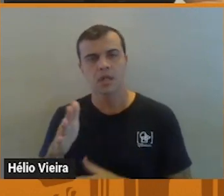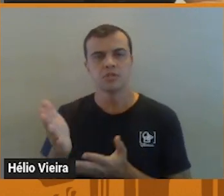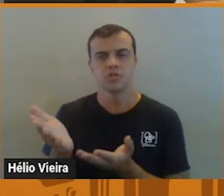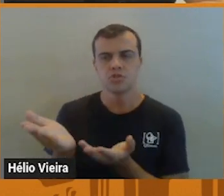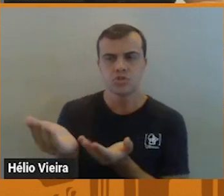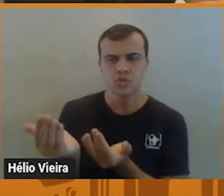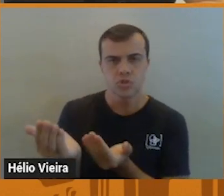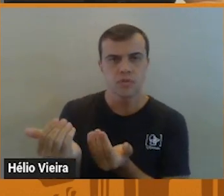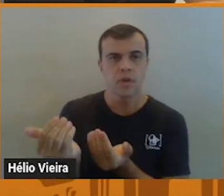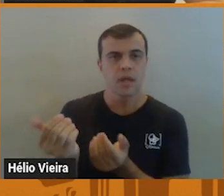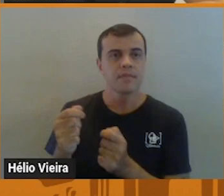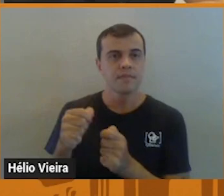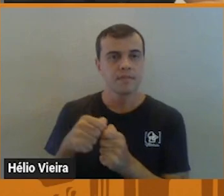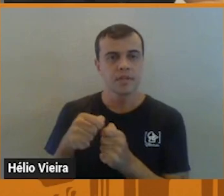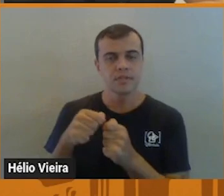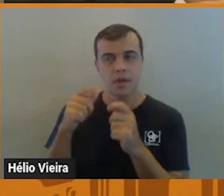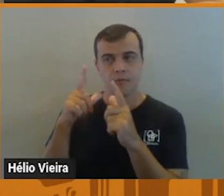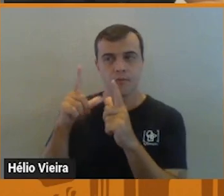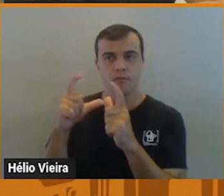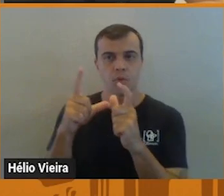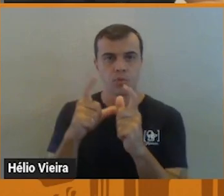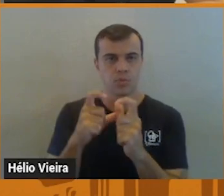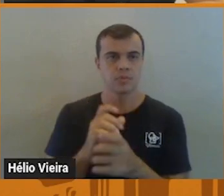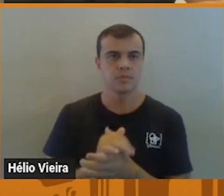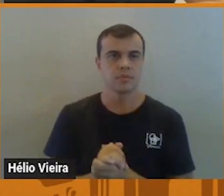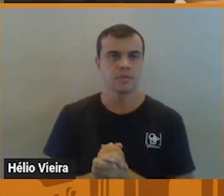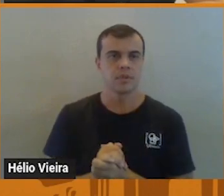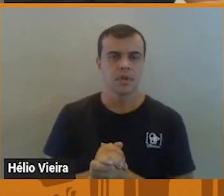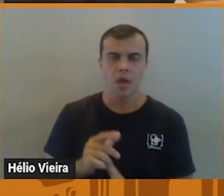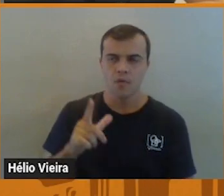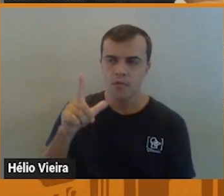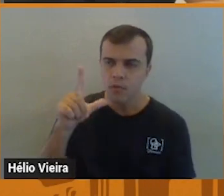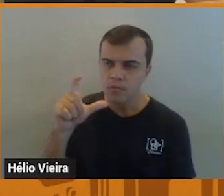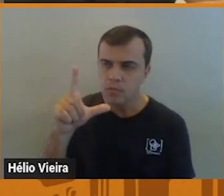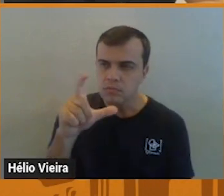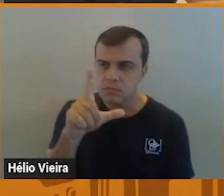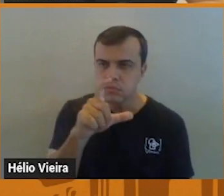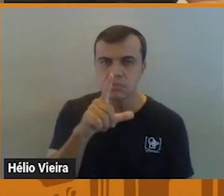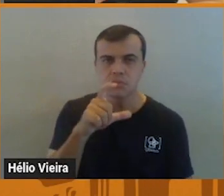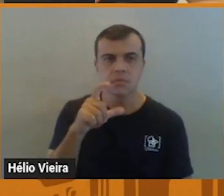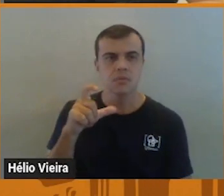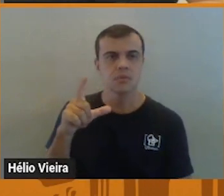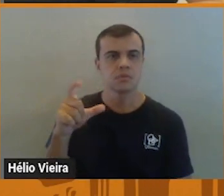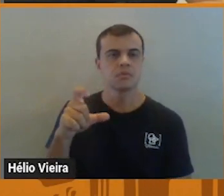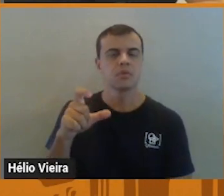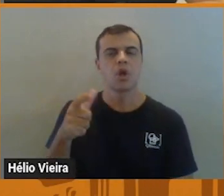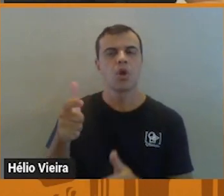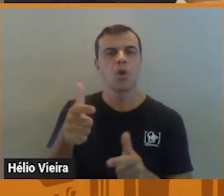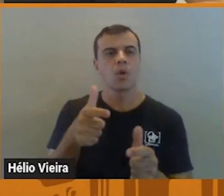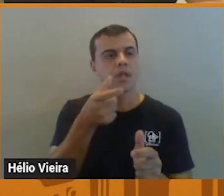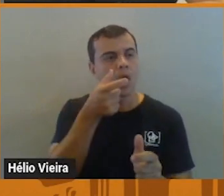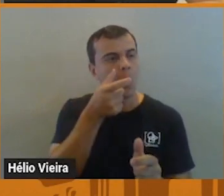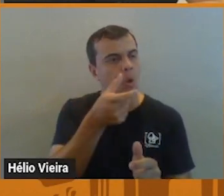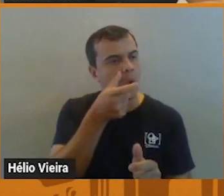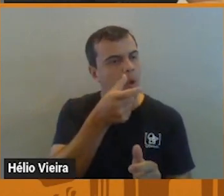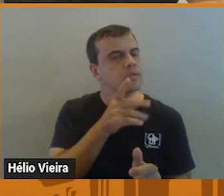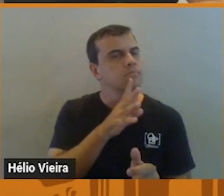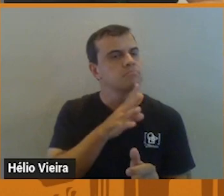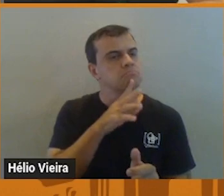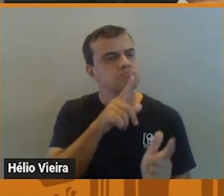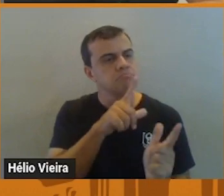adolescente mais faz, tirar fotos. Fotografar esses espaços, fotografar coisas curiosas,